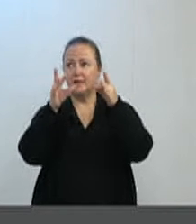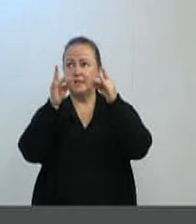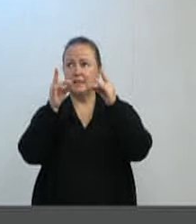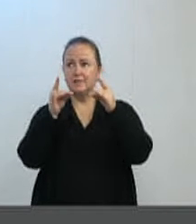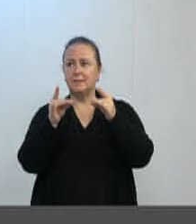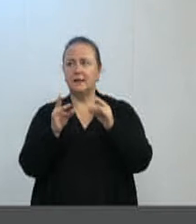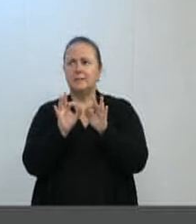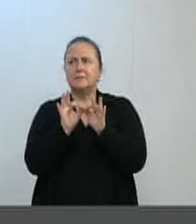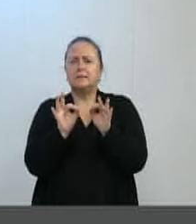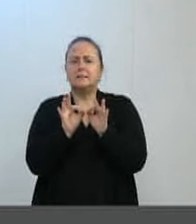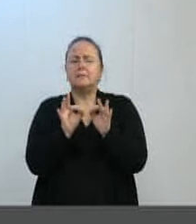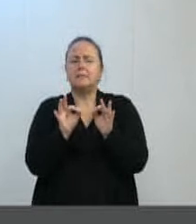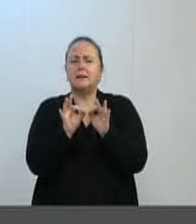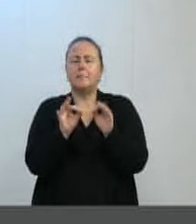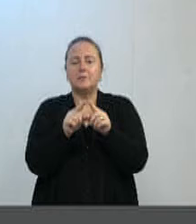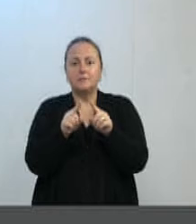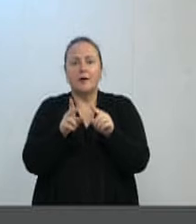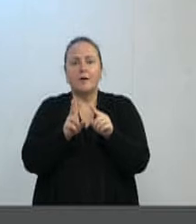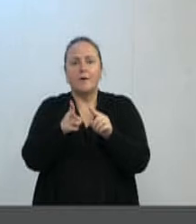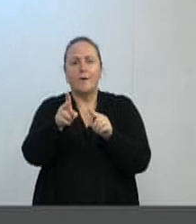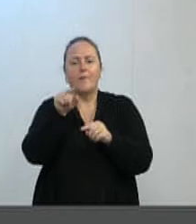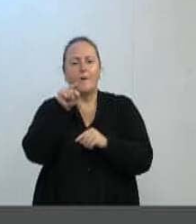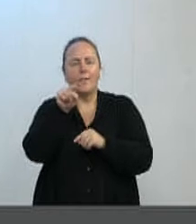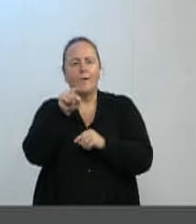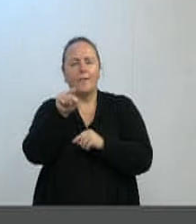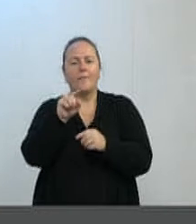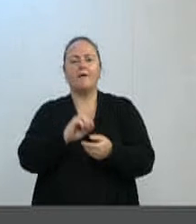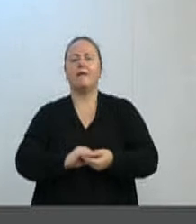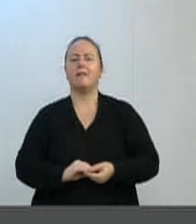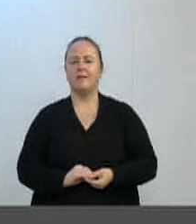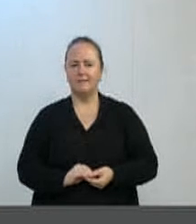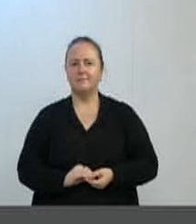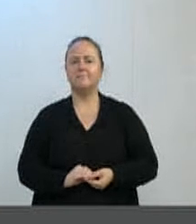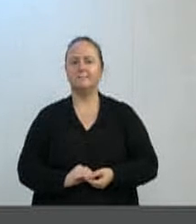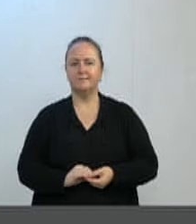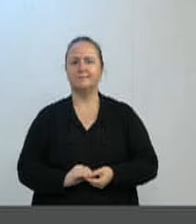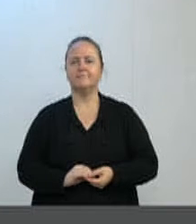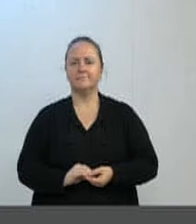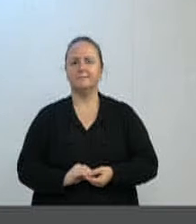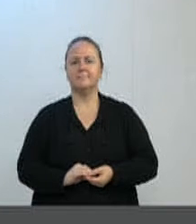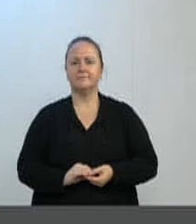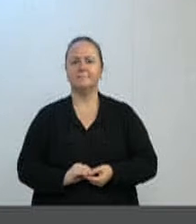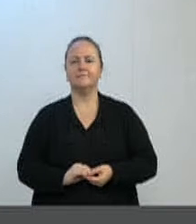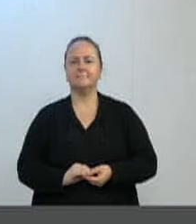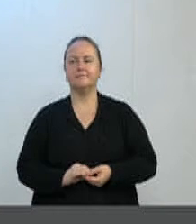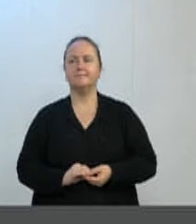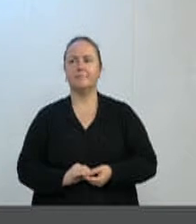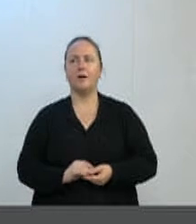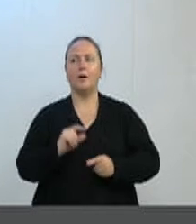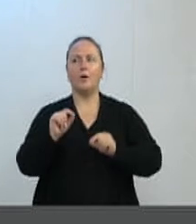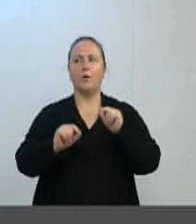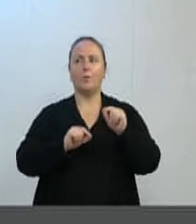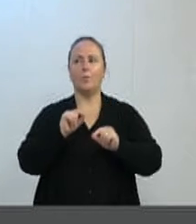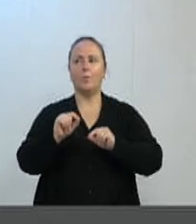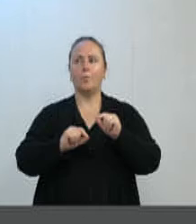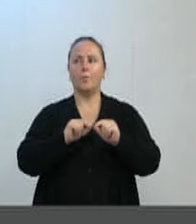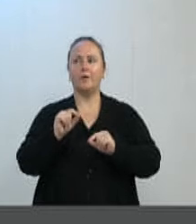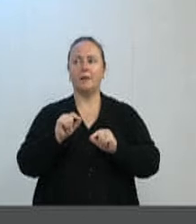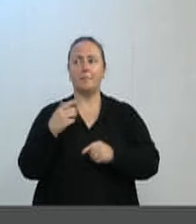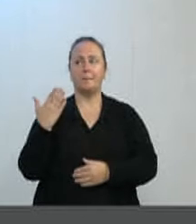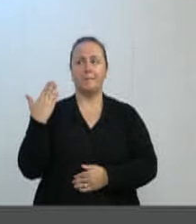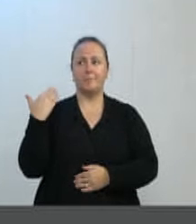lambrequins naquelas casas ali. Pequenos detalhes mesmo, assim, aquilo que eu assinalei ali em vermelho foi aquilo